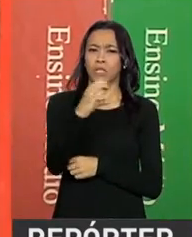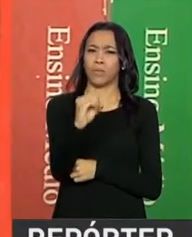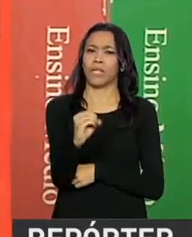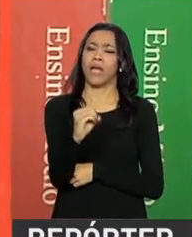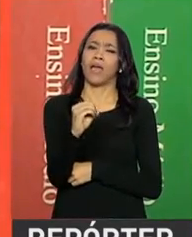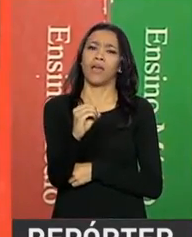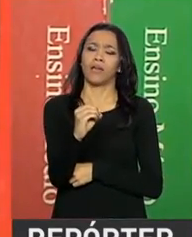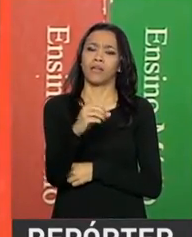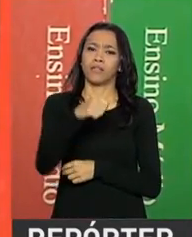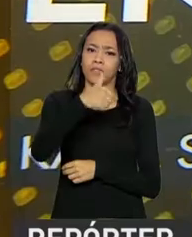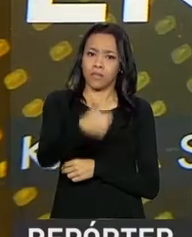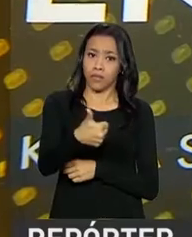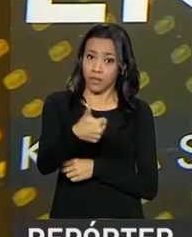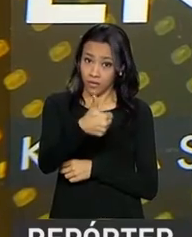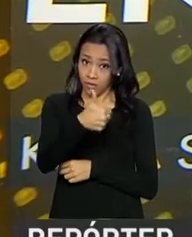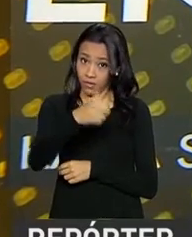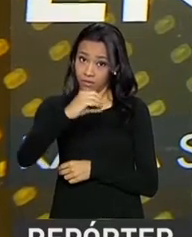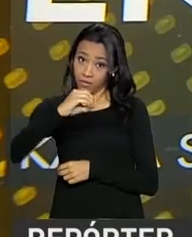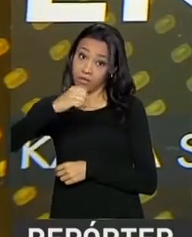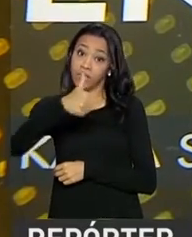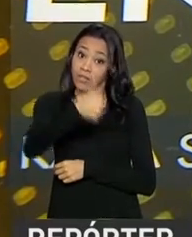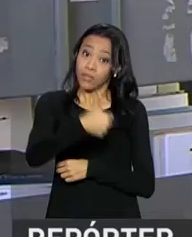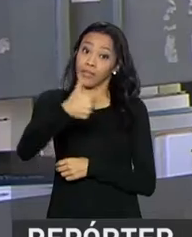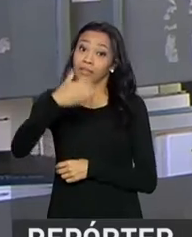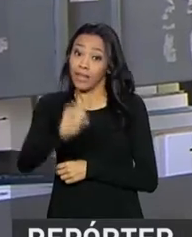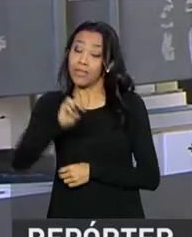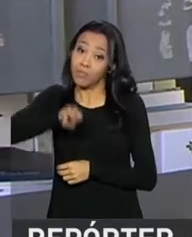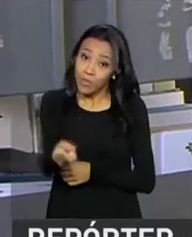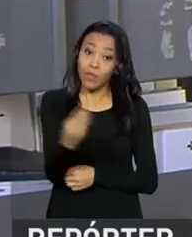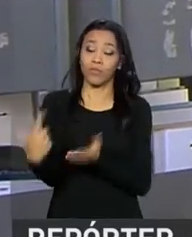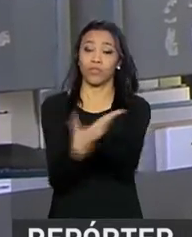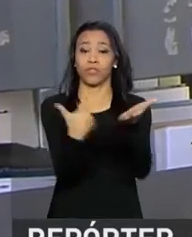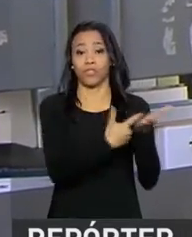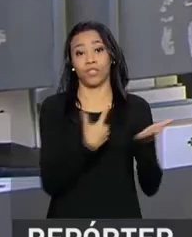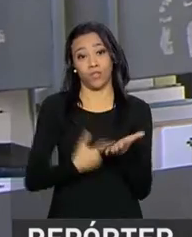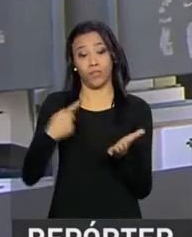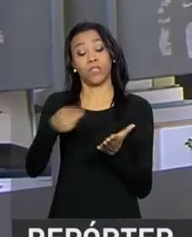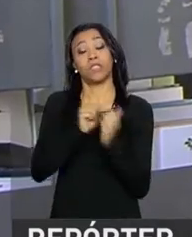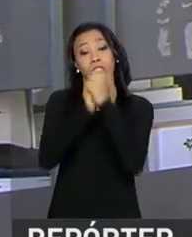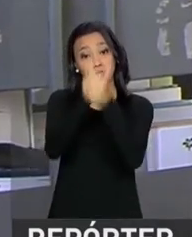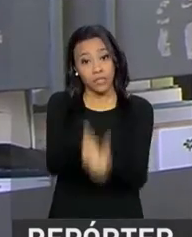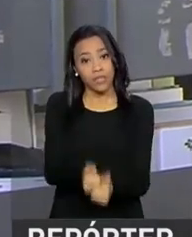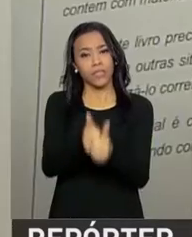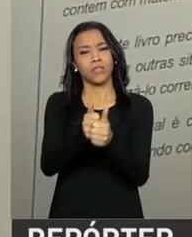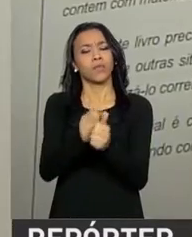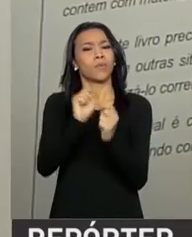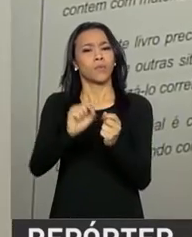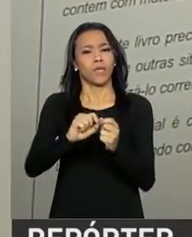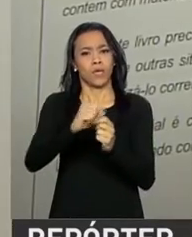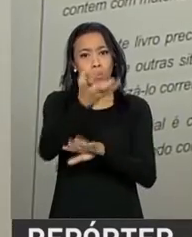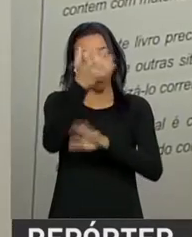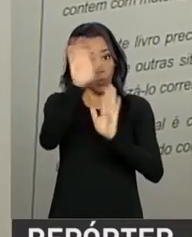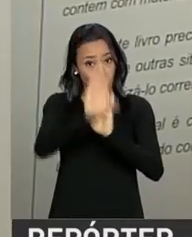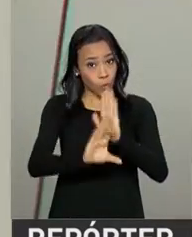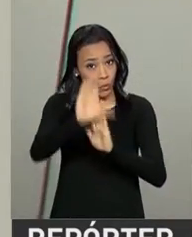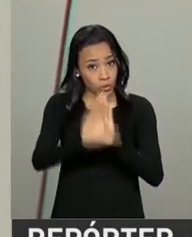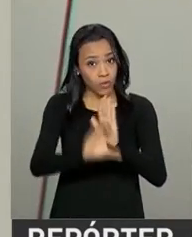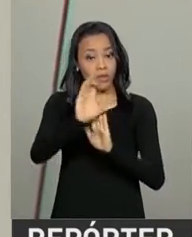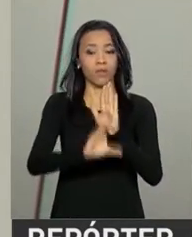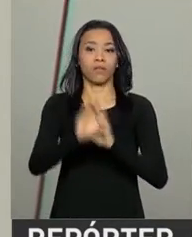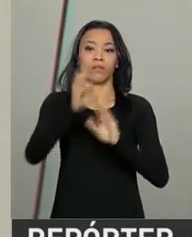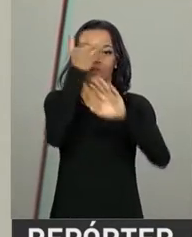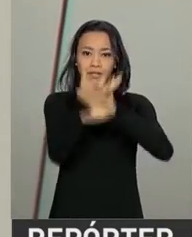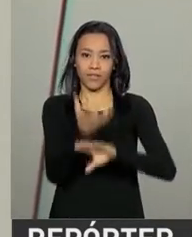de livros nesta edição as coleções devem seguir o currículo dos anos finais do ensino fundamental para ajudar